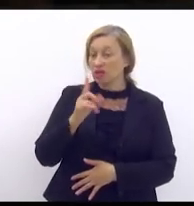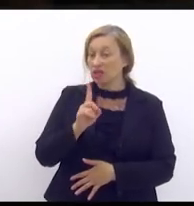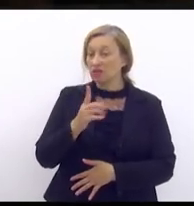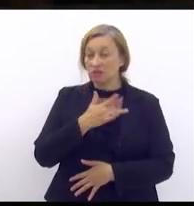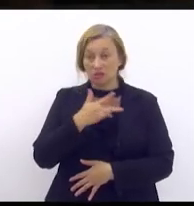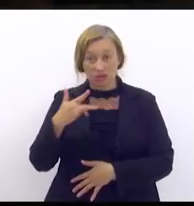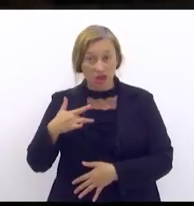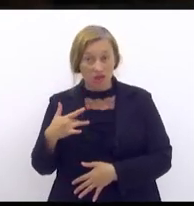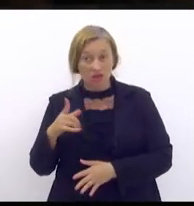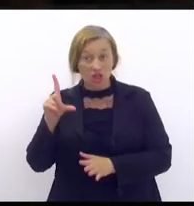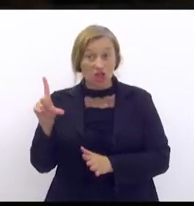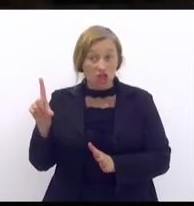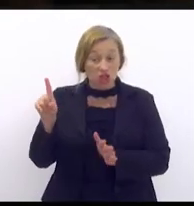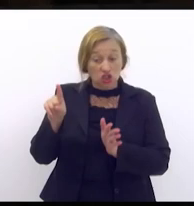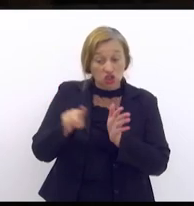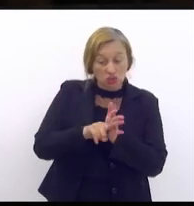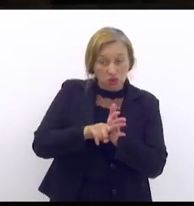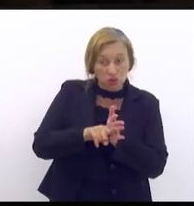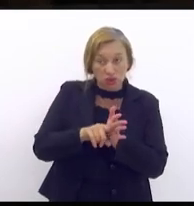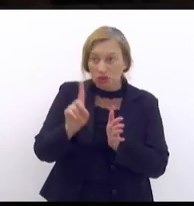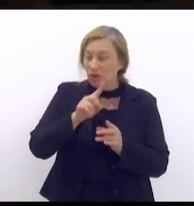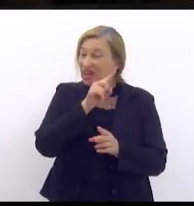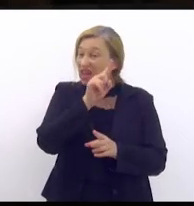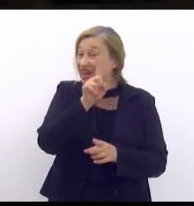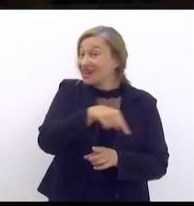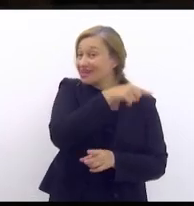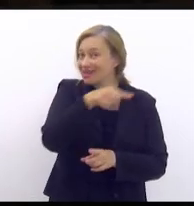reduzir, não é abolir, não,